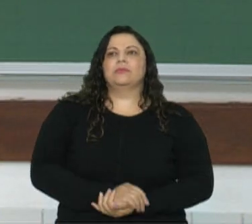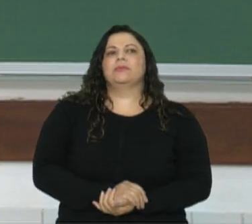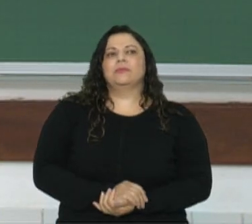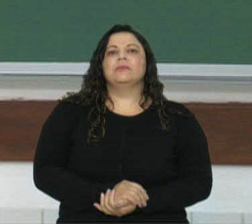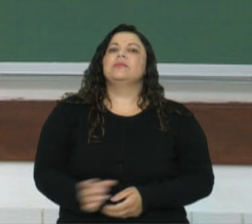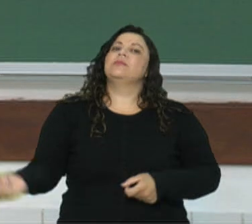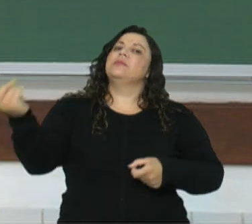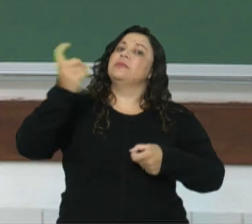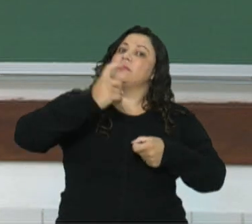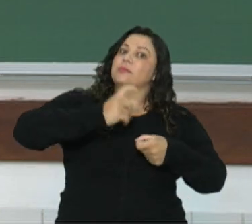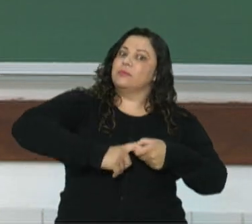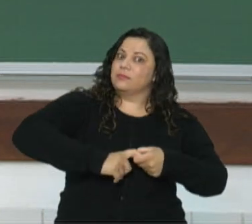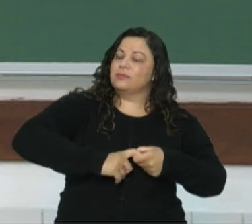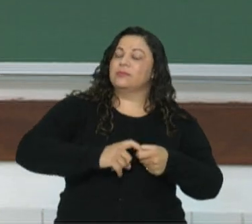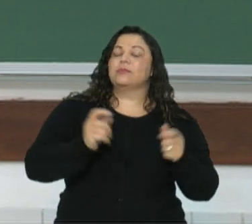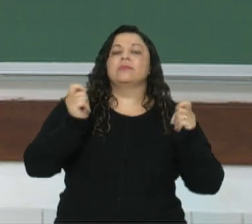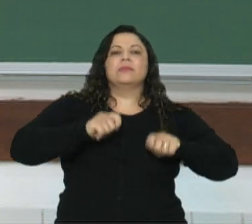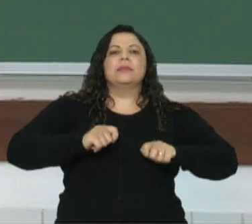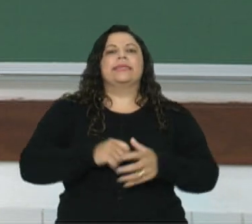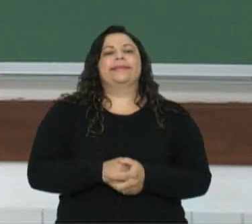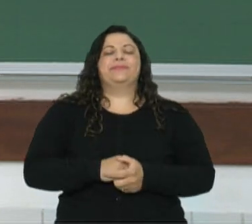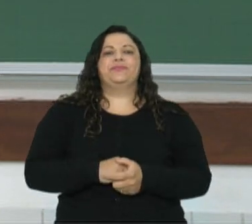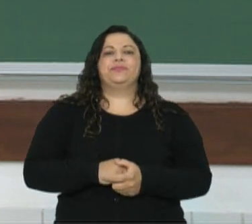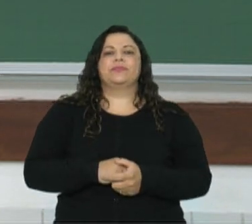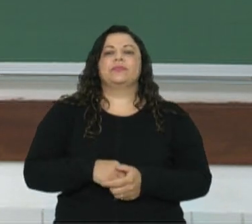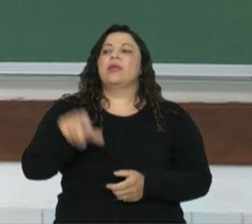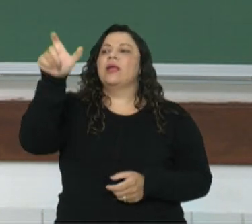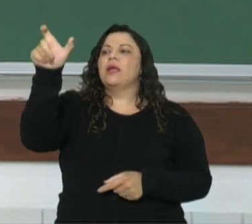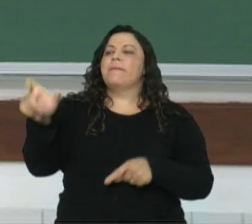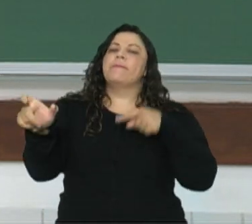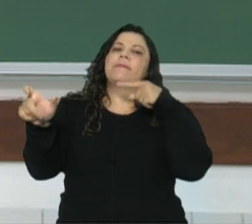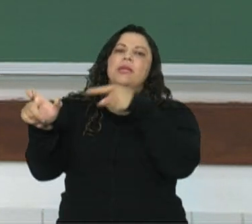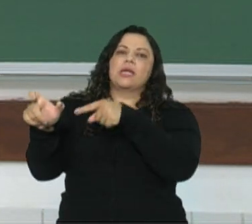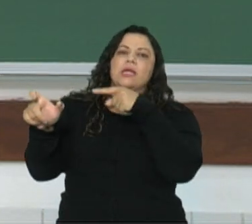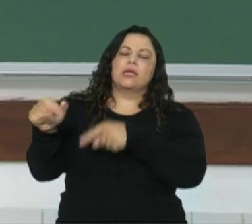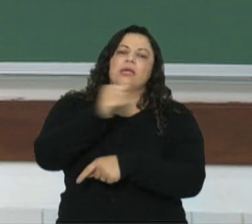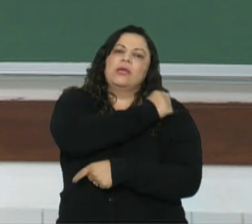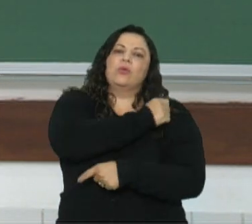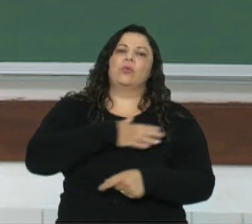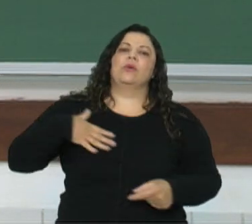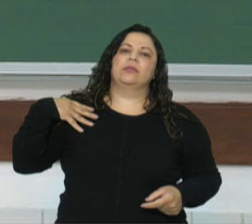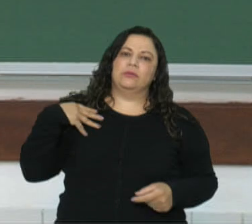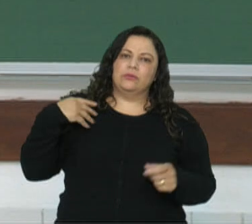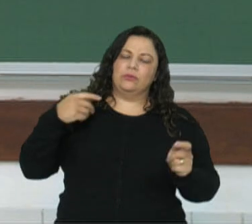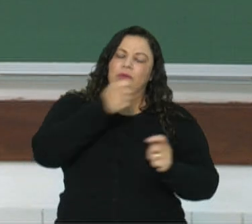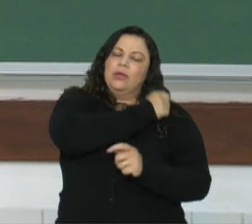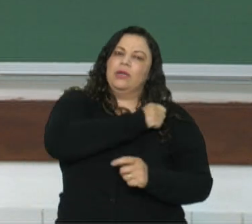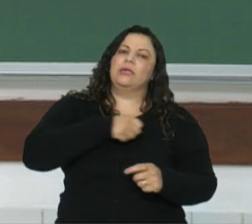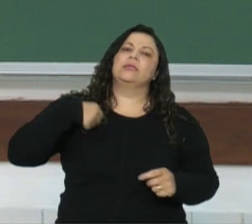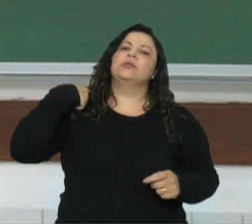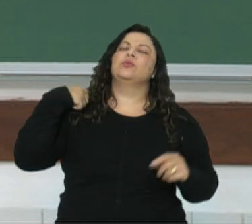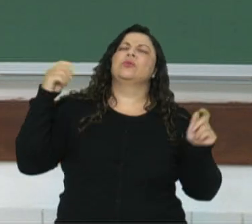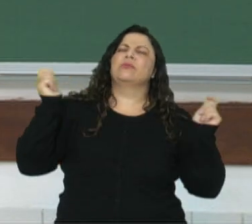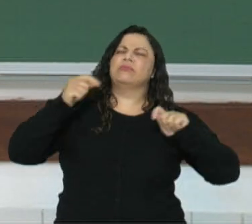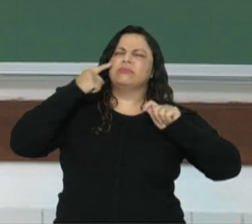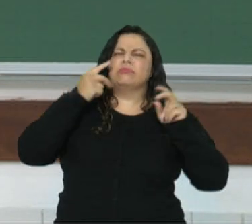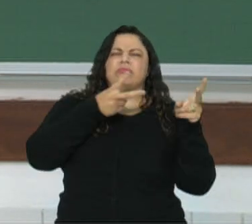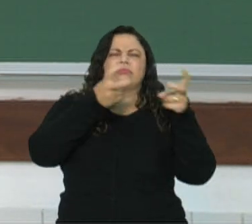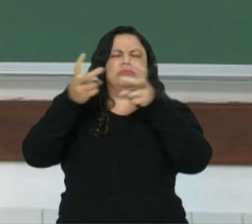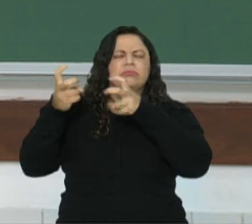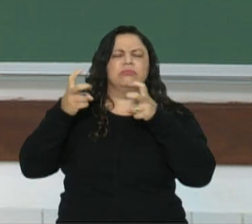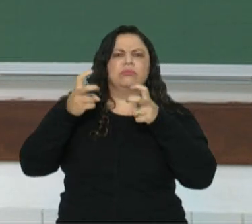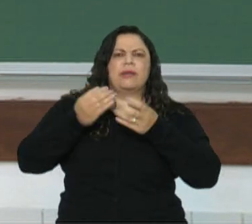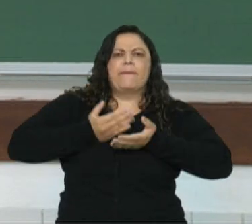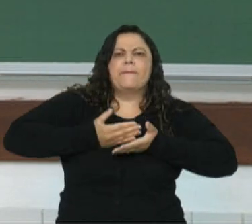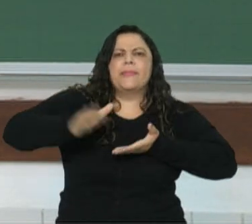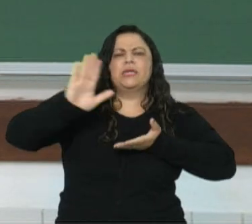retomando aí, ele pega o Aristóteles de inspiração, ele concorda com Aristóteles que temos que olhar as coisas a partir da natureza, mas